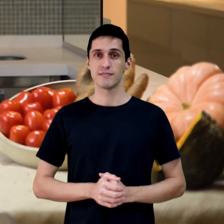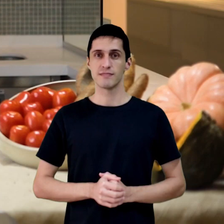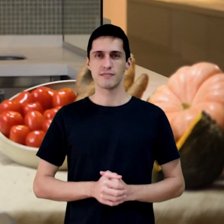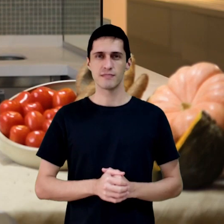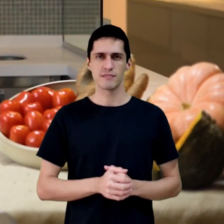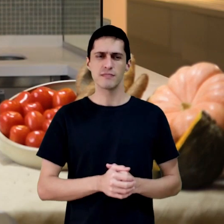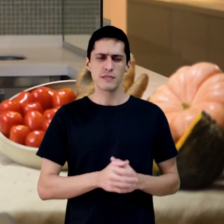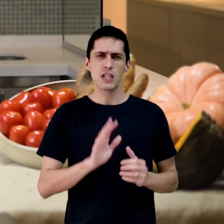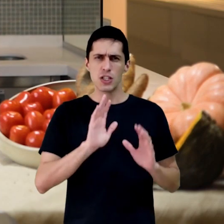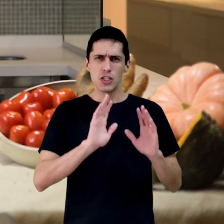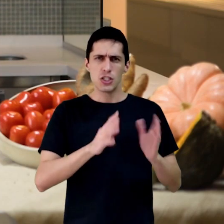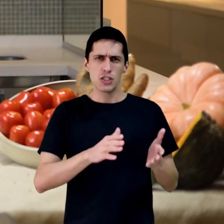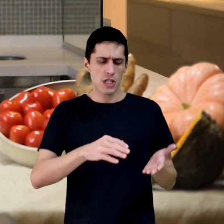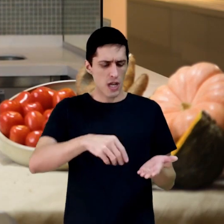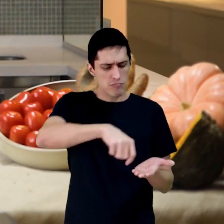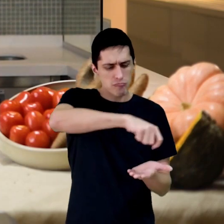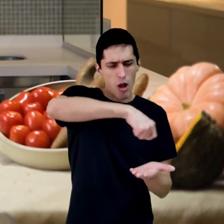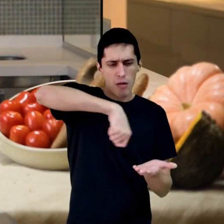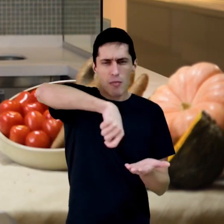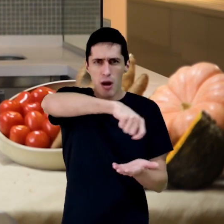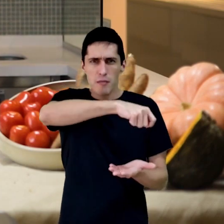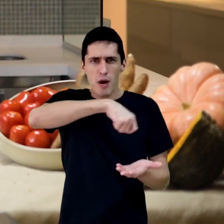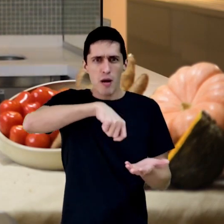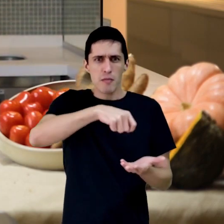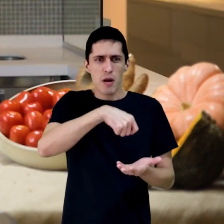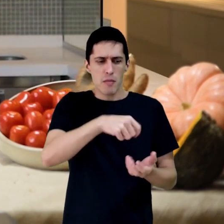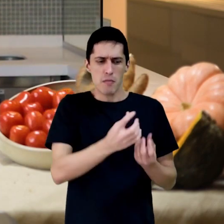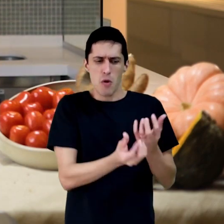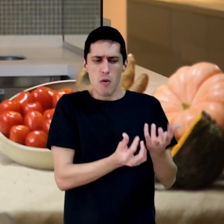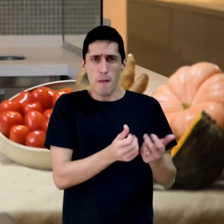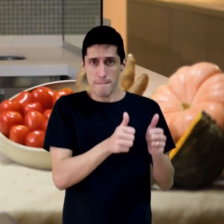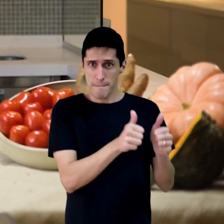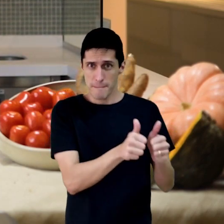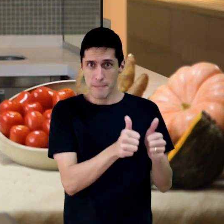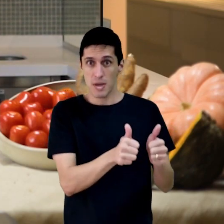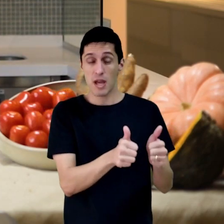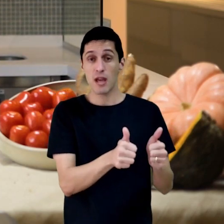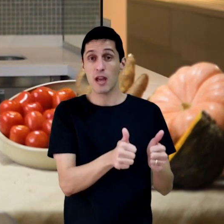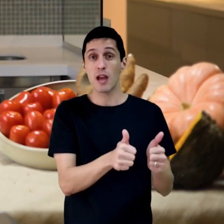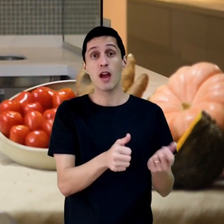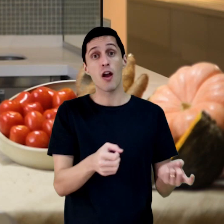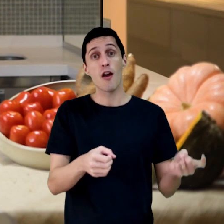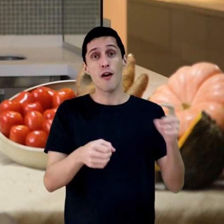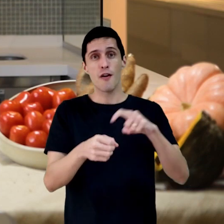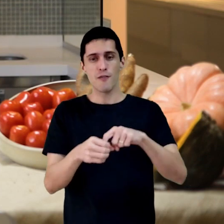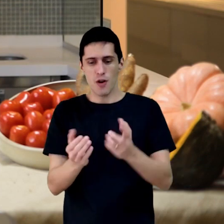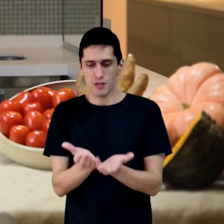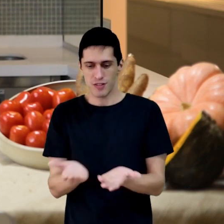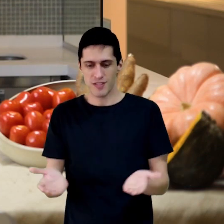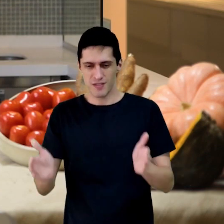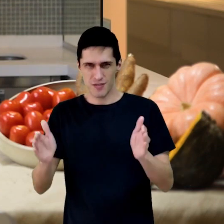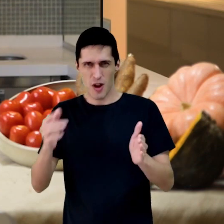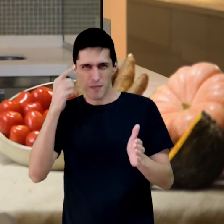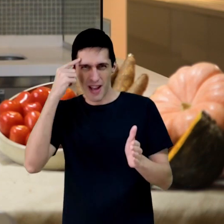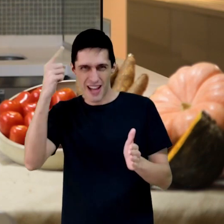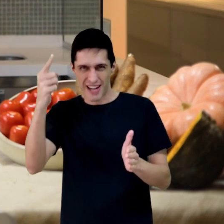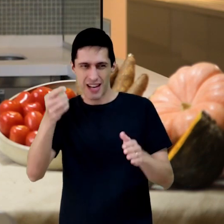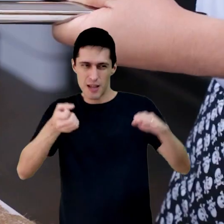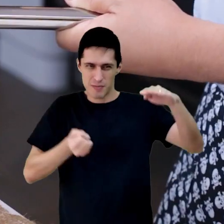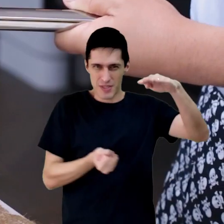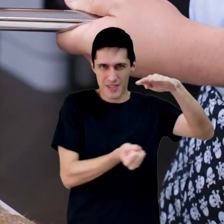Salteou, pode voltar para a mesma forma que a gente levou para assar, que a gente vai utilizar aqui depois